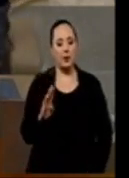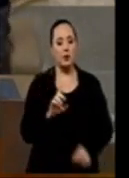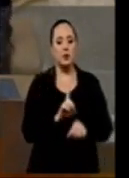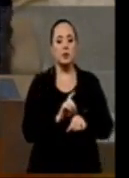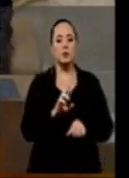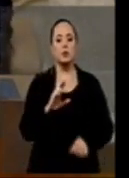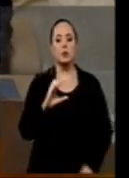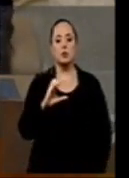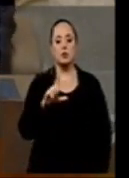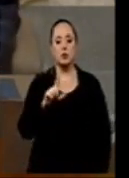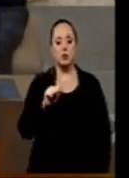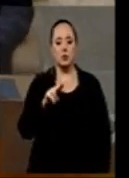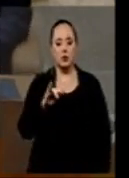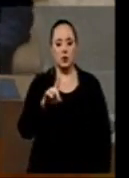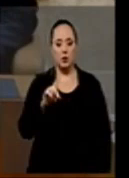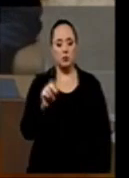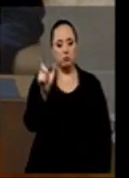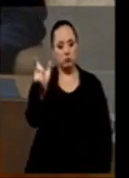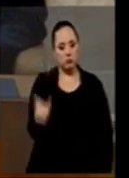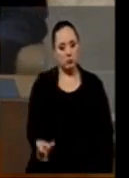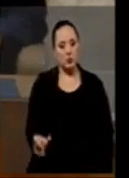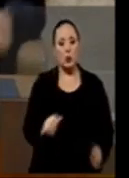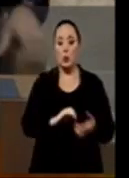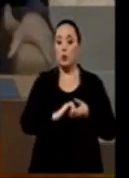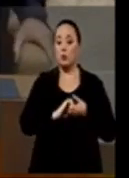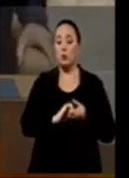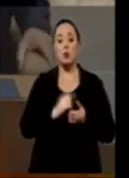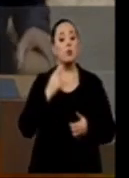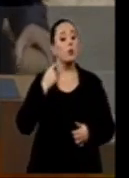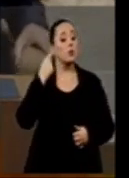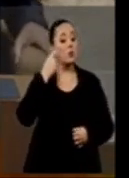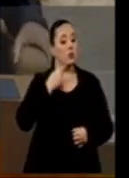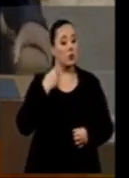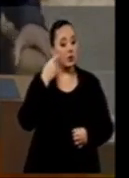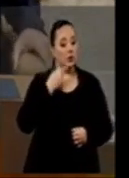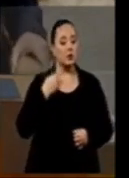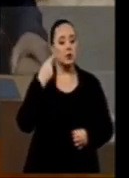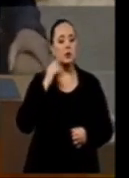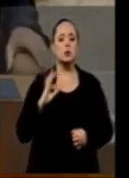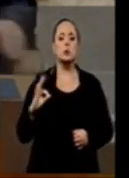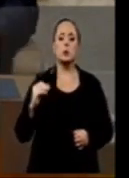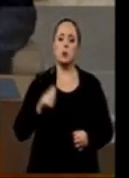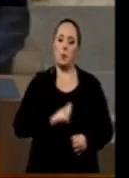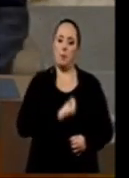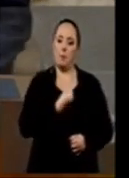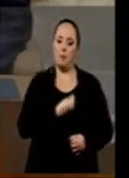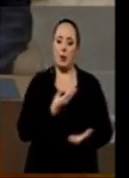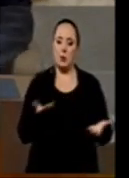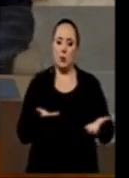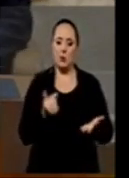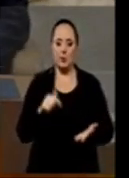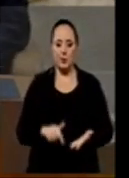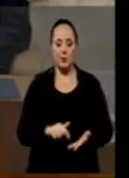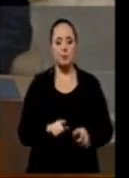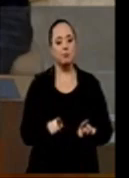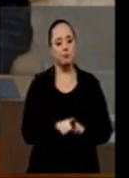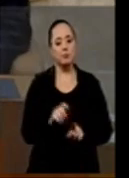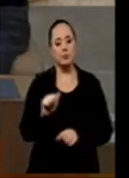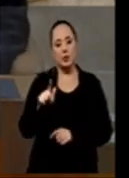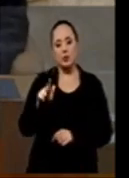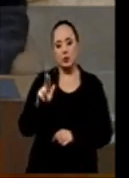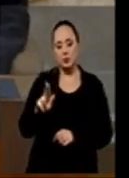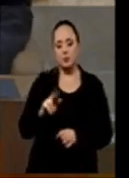doutor cláudio lamacchia na pessoa de quem cumprimento os advogados todos os advogados presentes e advocacia